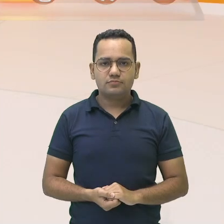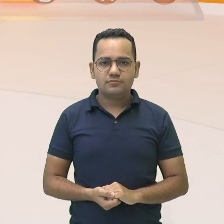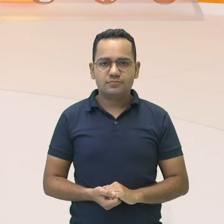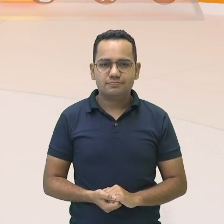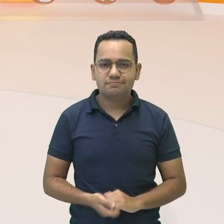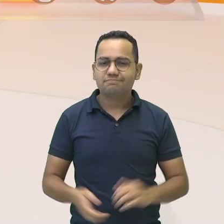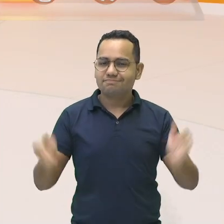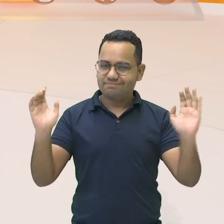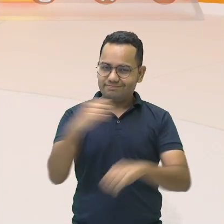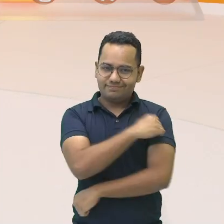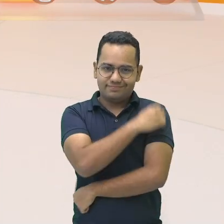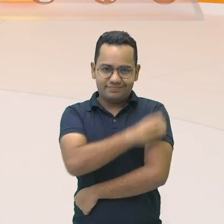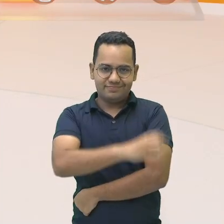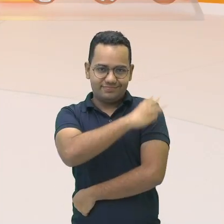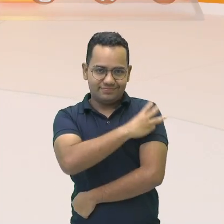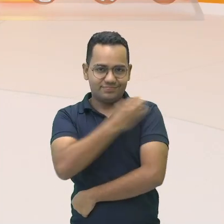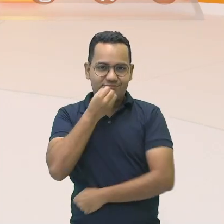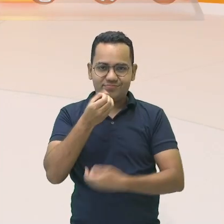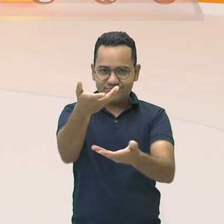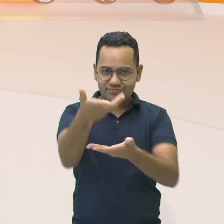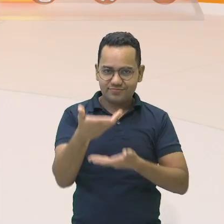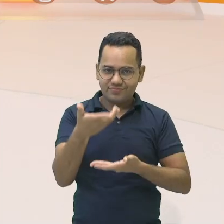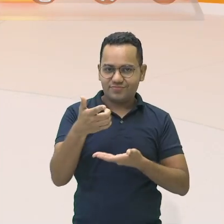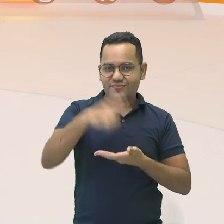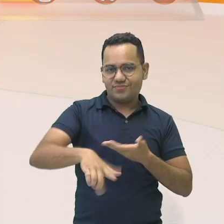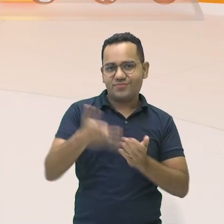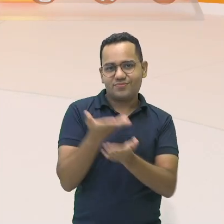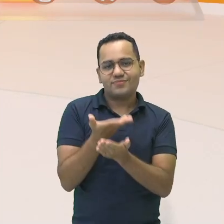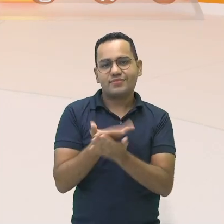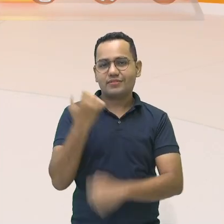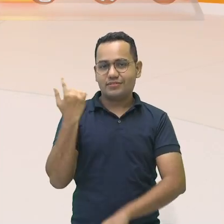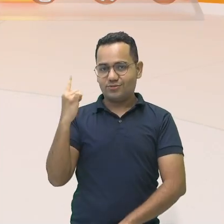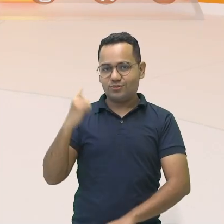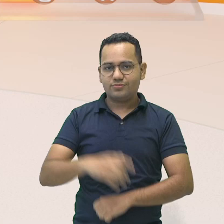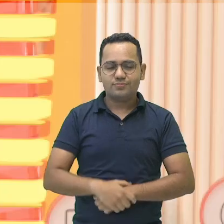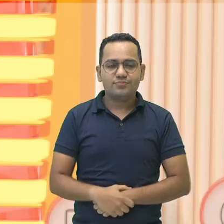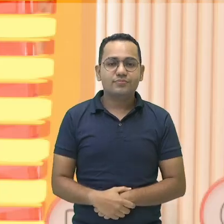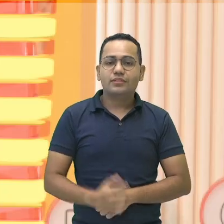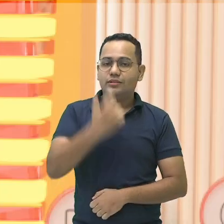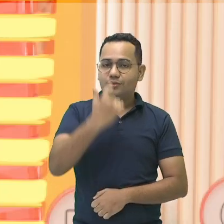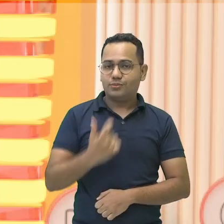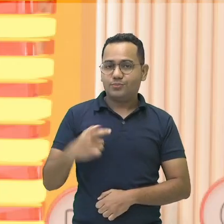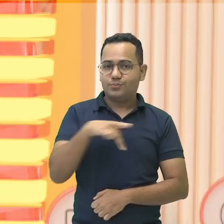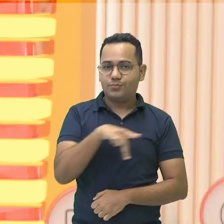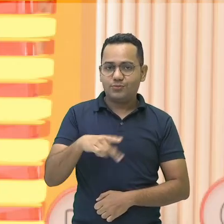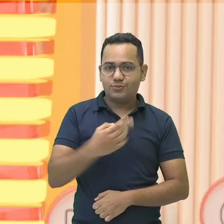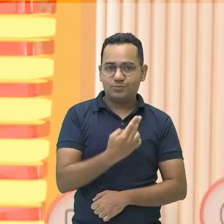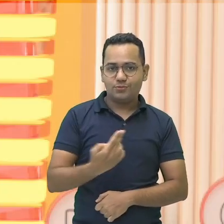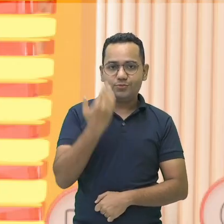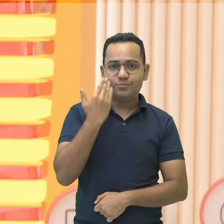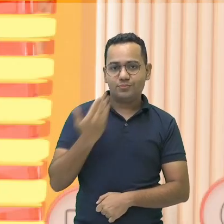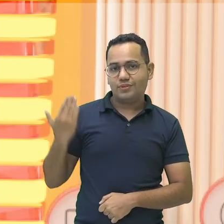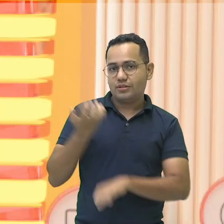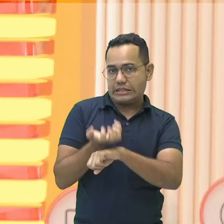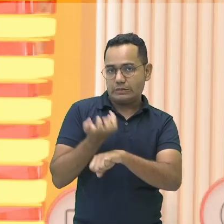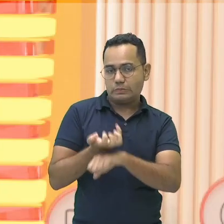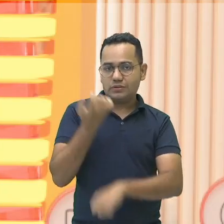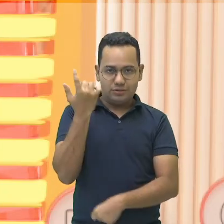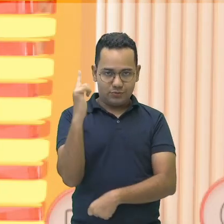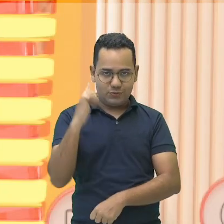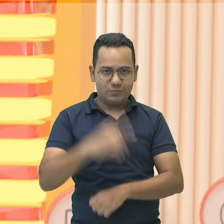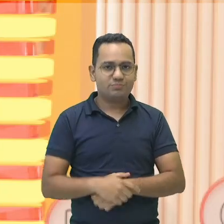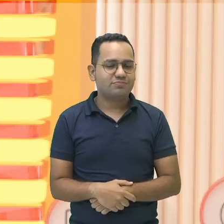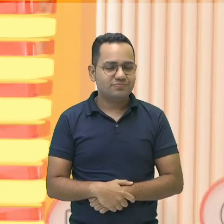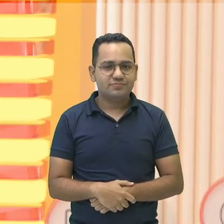Olá, alunos da terceira série do ensino médio, sejam muito bem-vindos às nossas aulas de Geografia. Eu sou o professor Ilbson do Nascimento, do componente de Geografia,